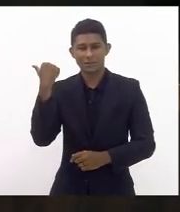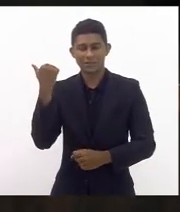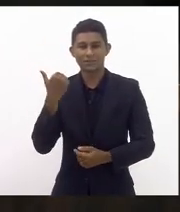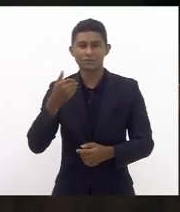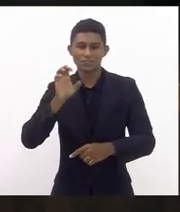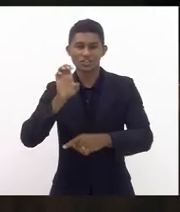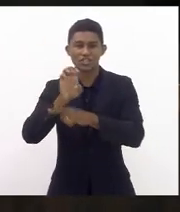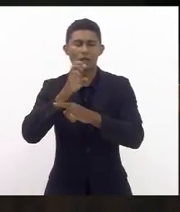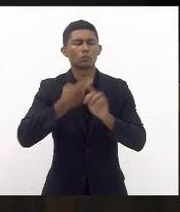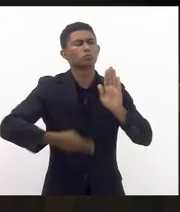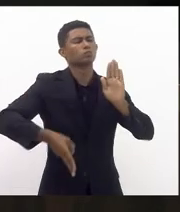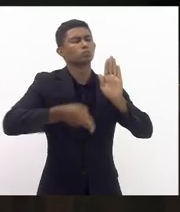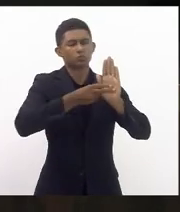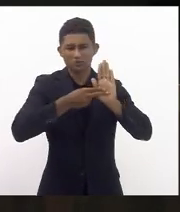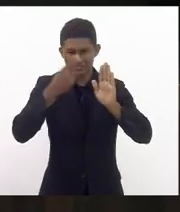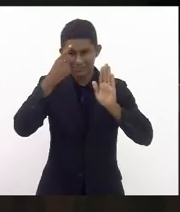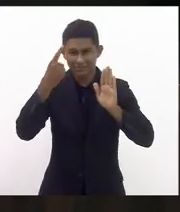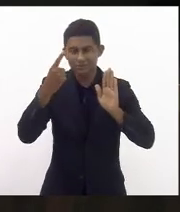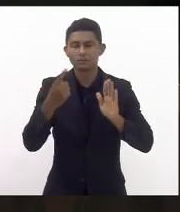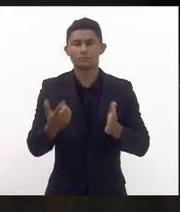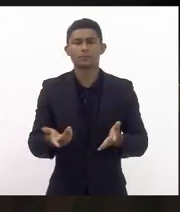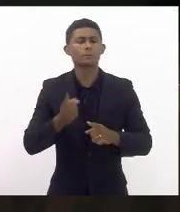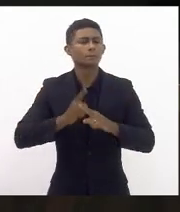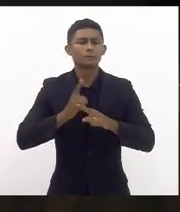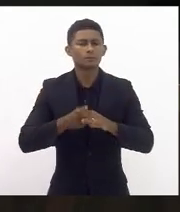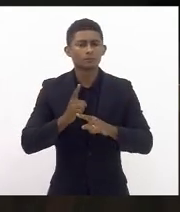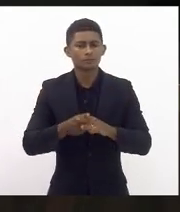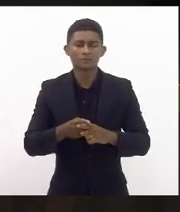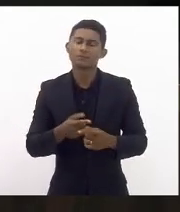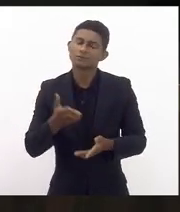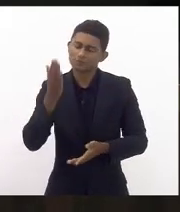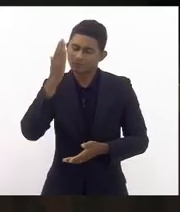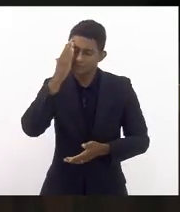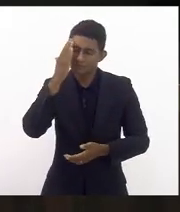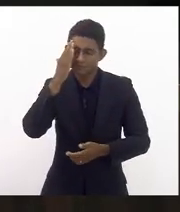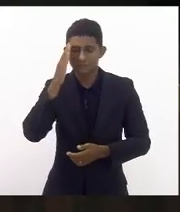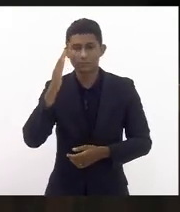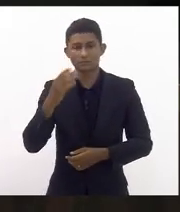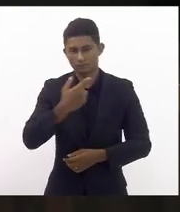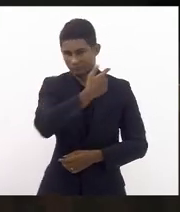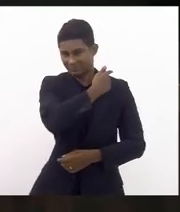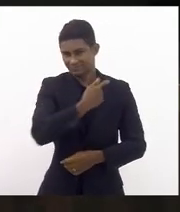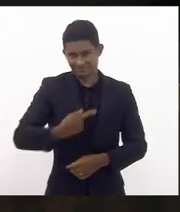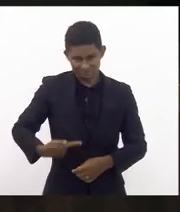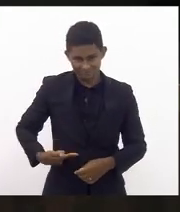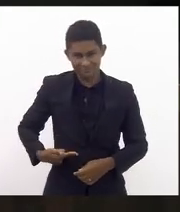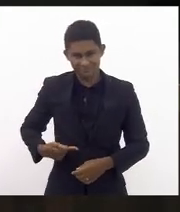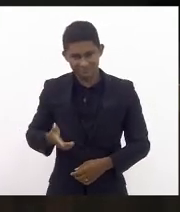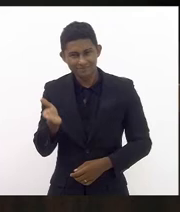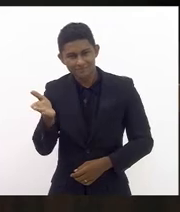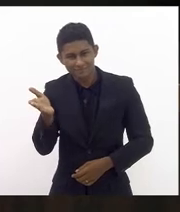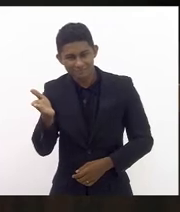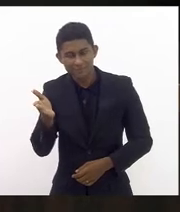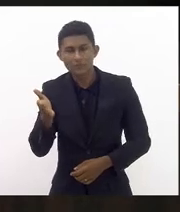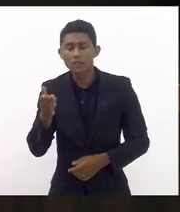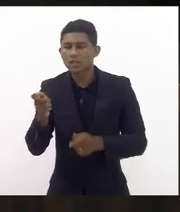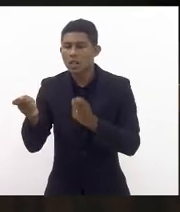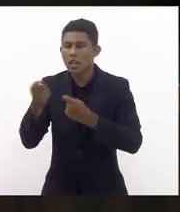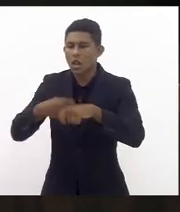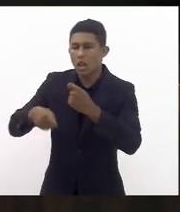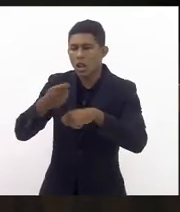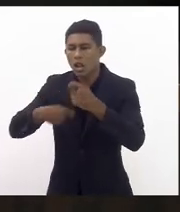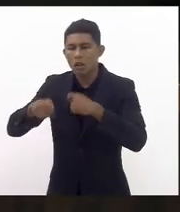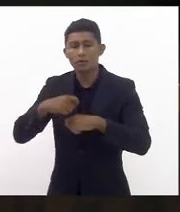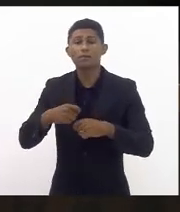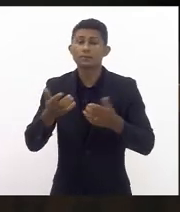dívida... Porque sempre, deputada Marta Rocha, logicamente o governo que está no poder, que renegocia a dívida, ele quer